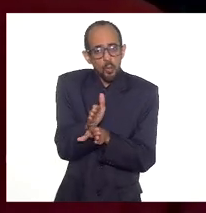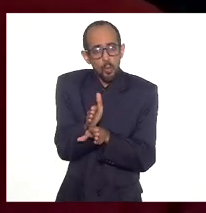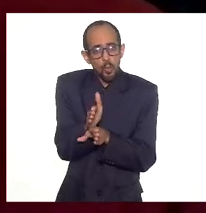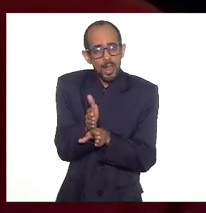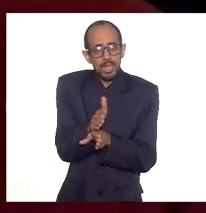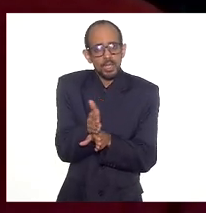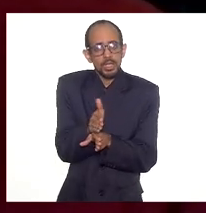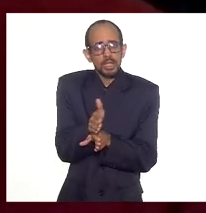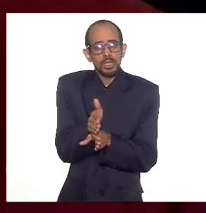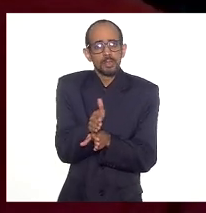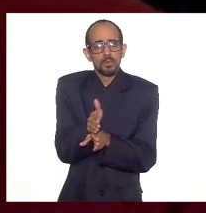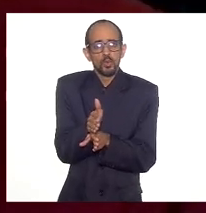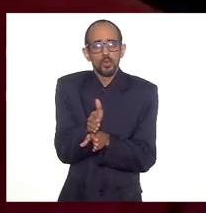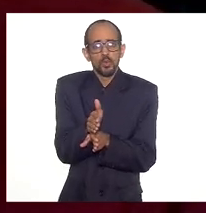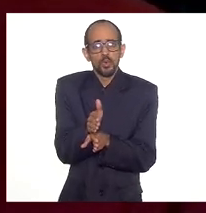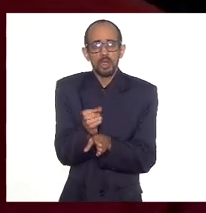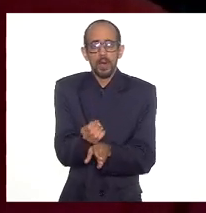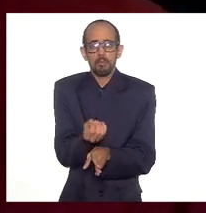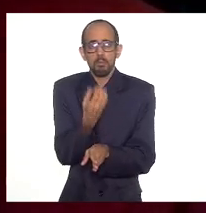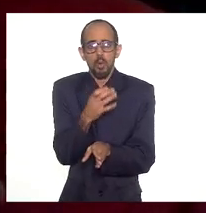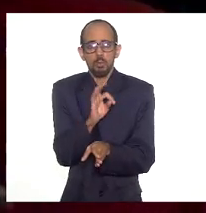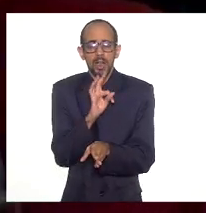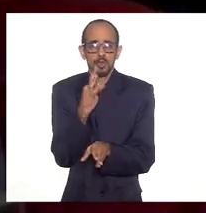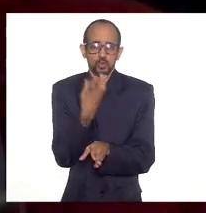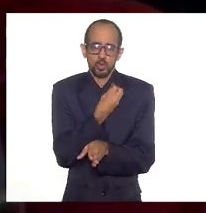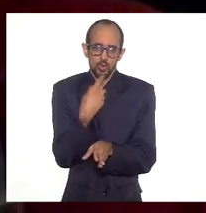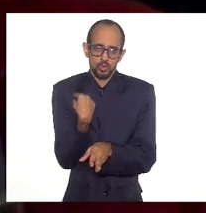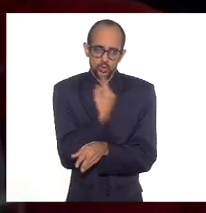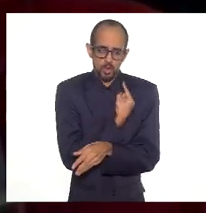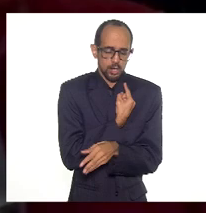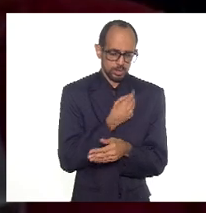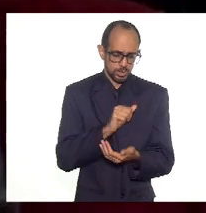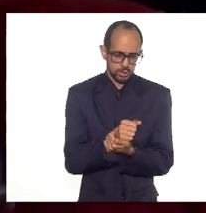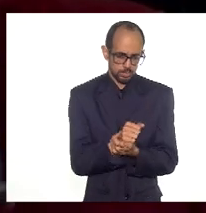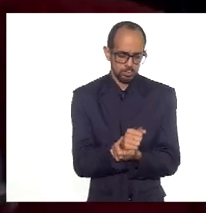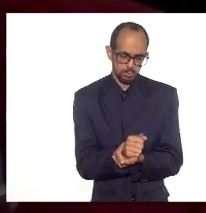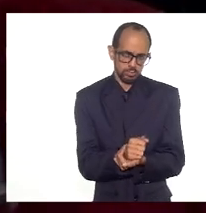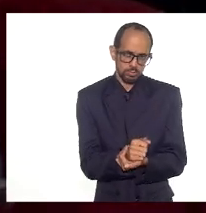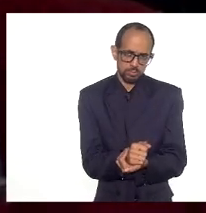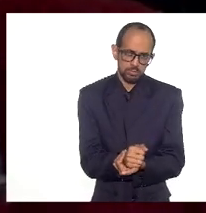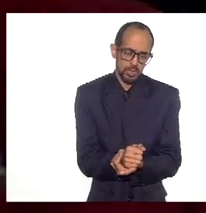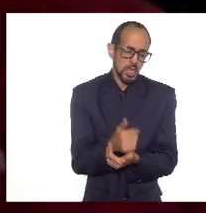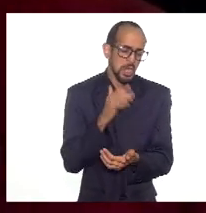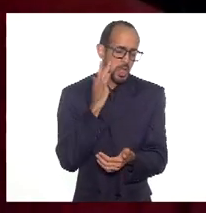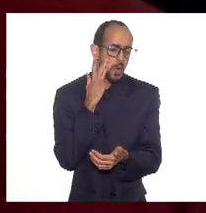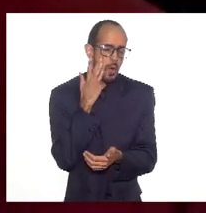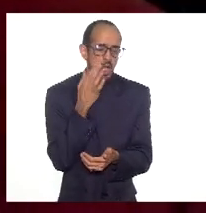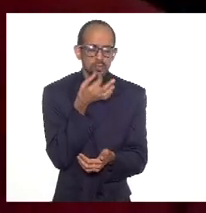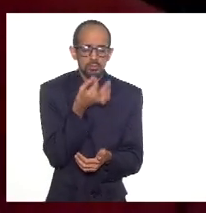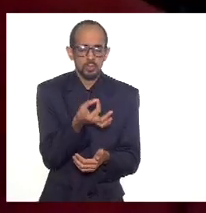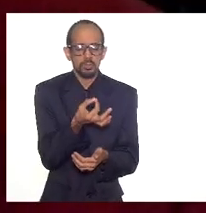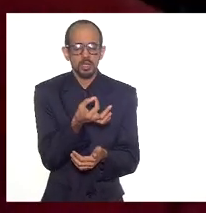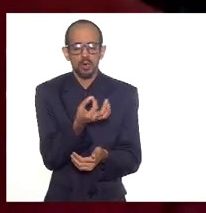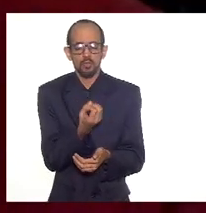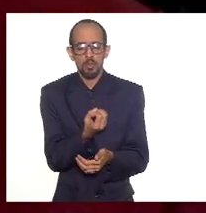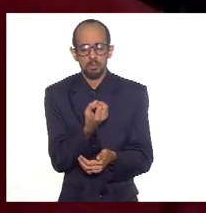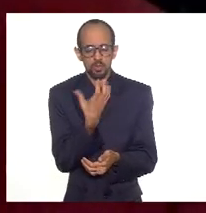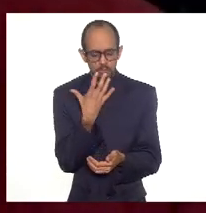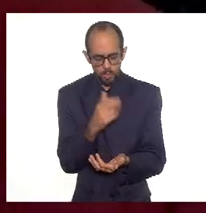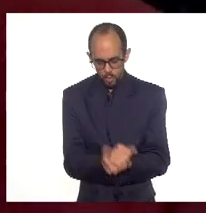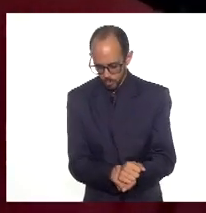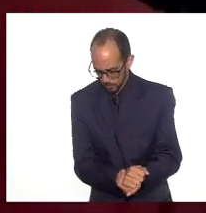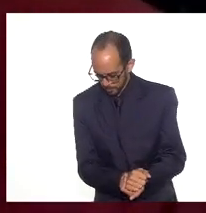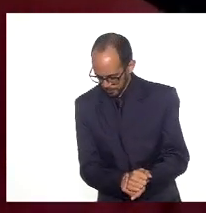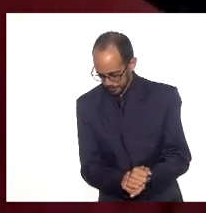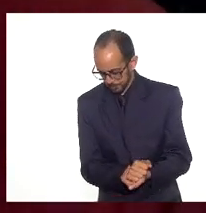possa ser bom para todo mundo, né? Enfim, acho que foi bom, né, esse nosso encontro, que não seja o único, que não